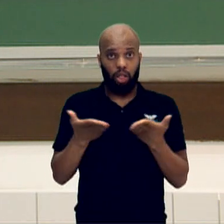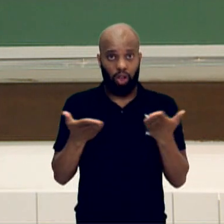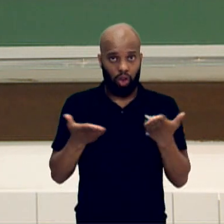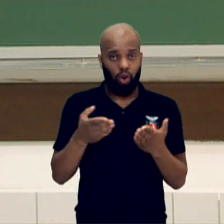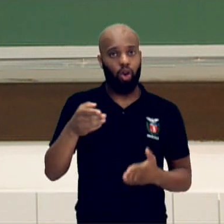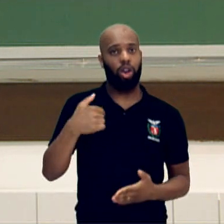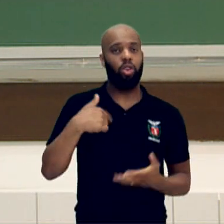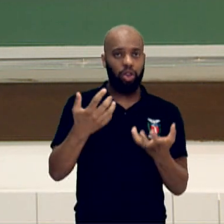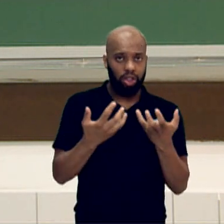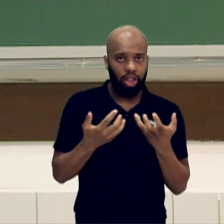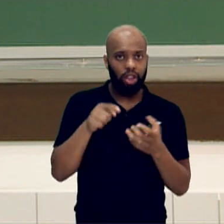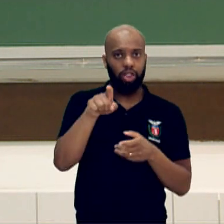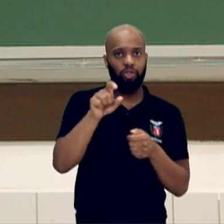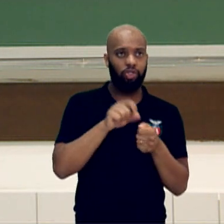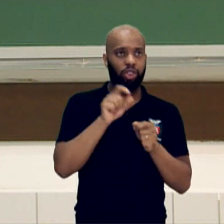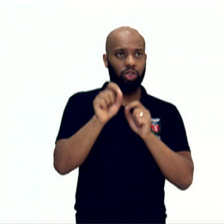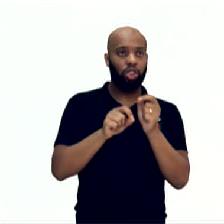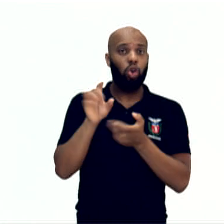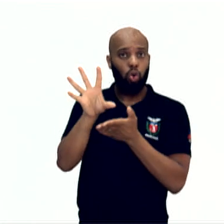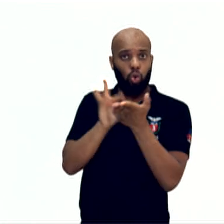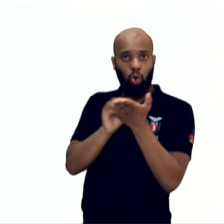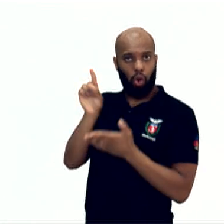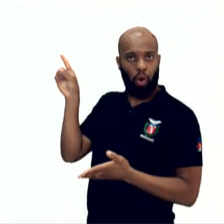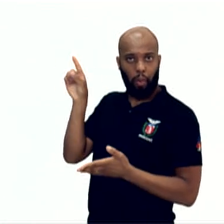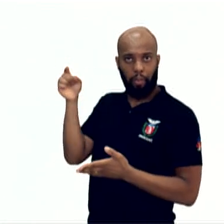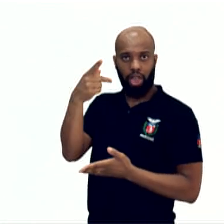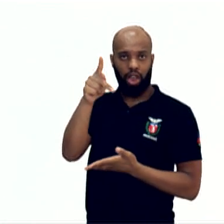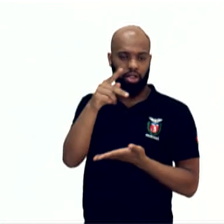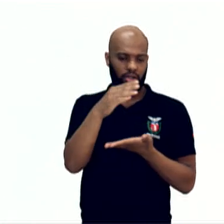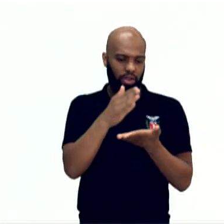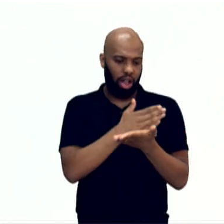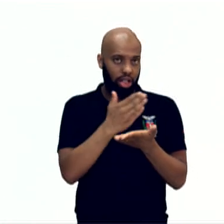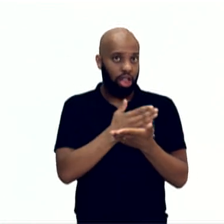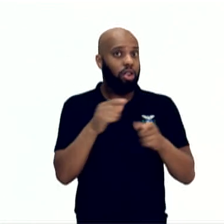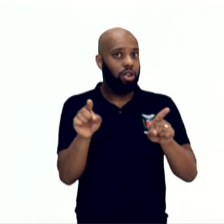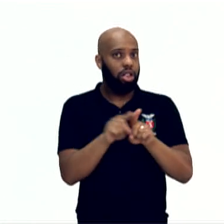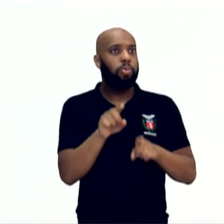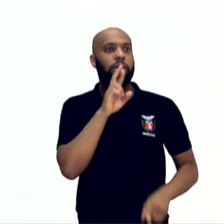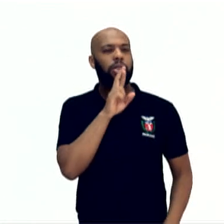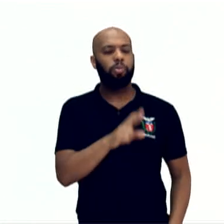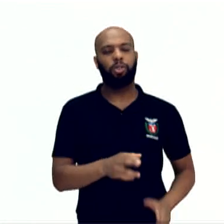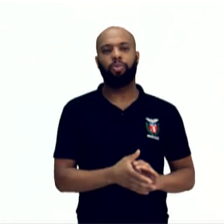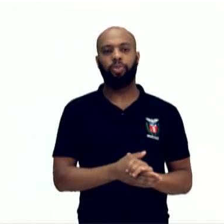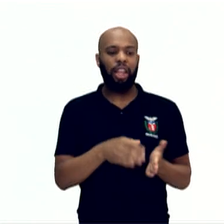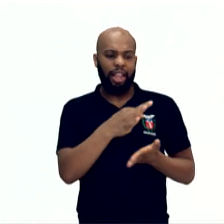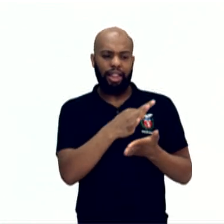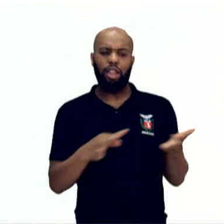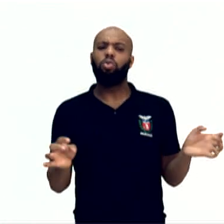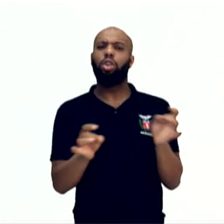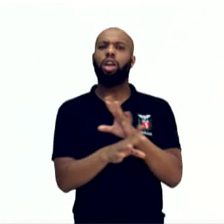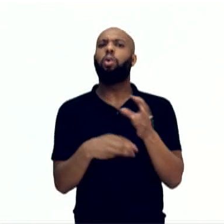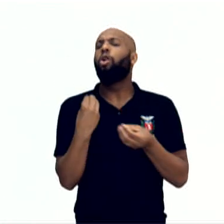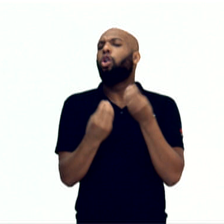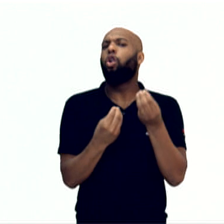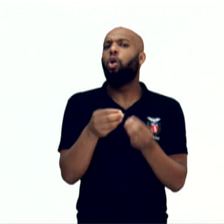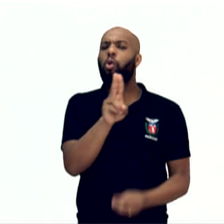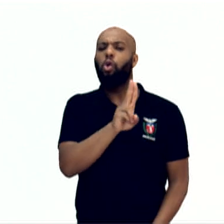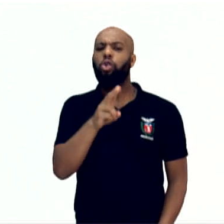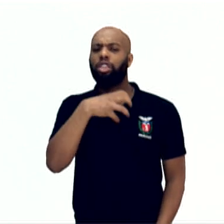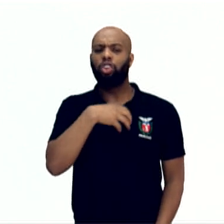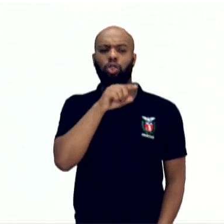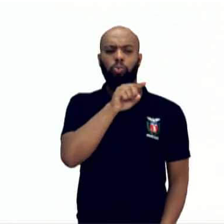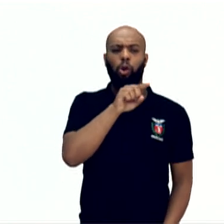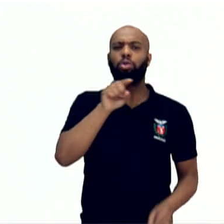Agora, eu quero que vocês copiem no seu caderno e respondam. Esse texto termina fazendo uso de sinais de